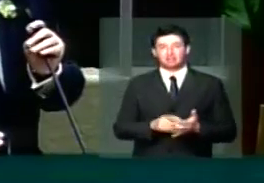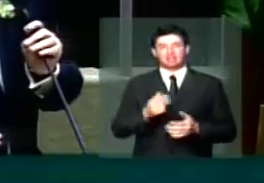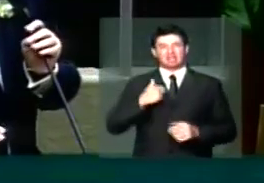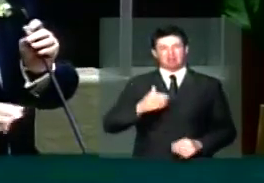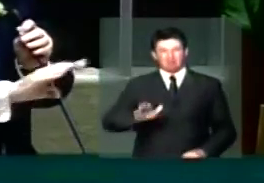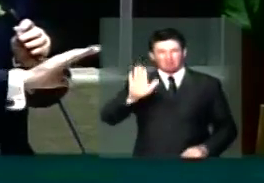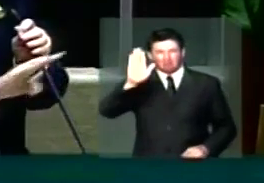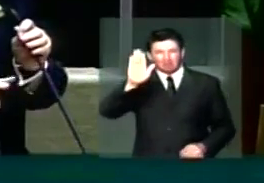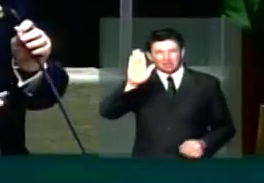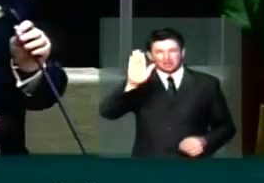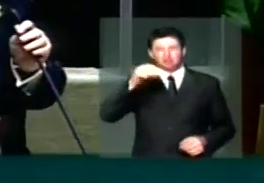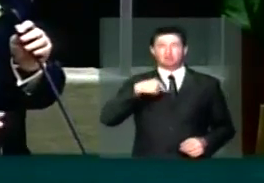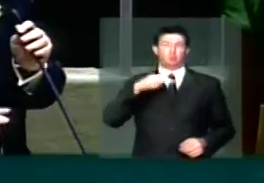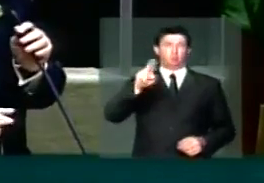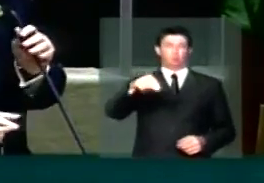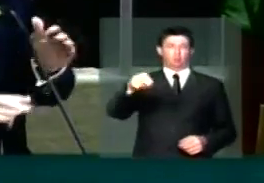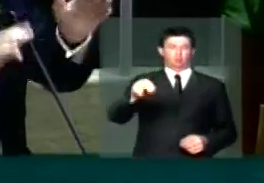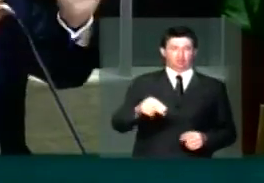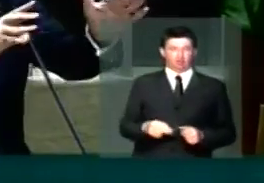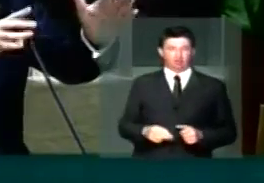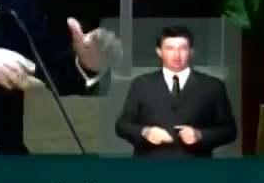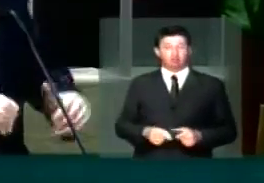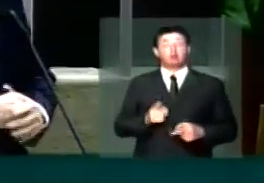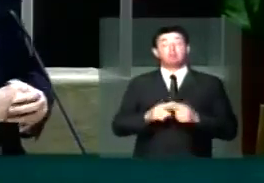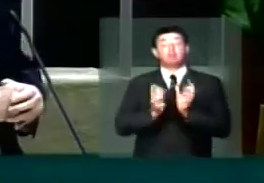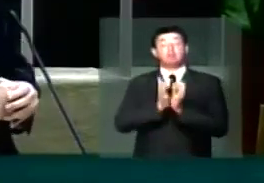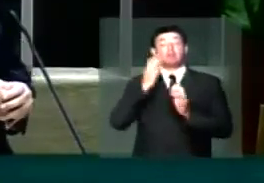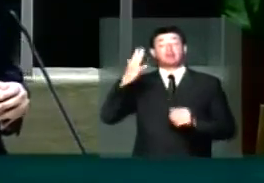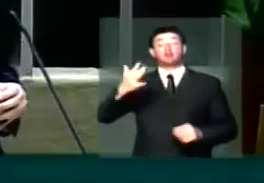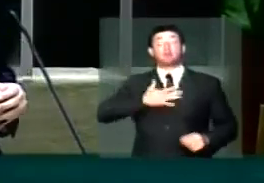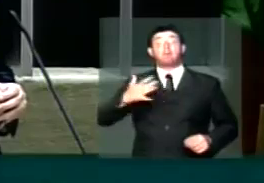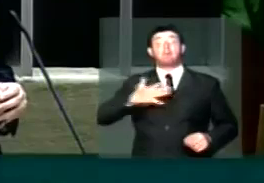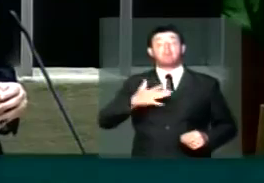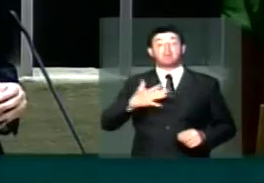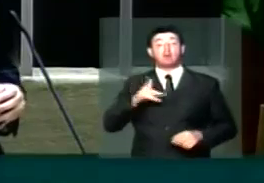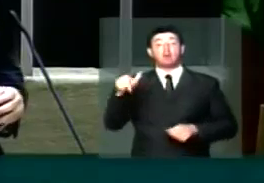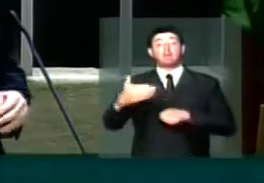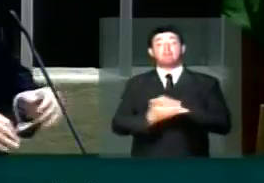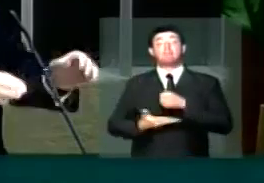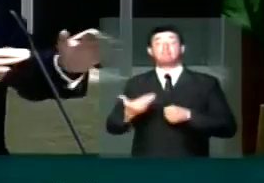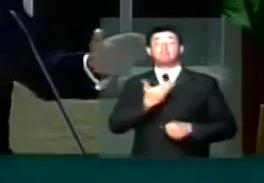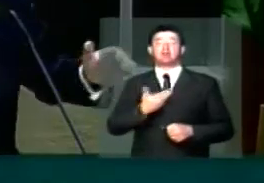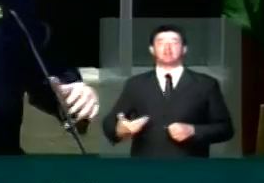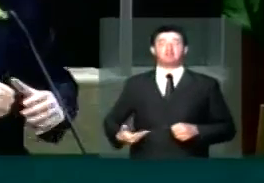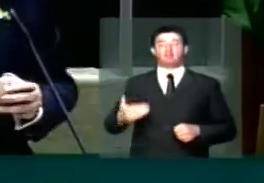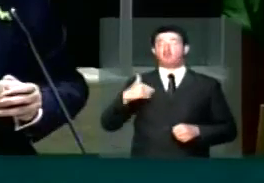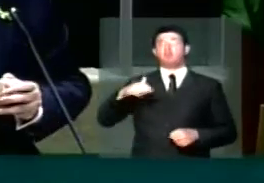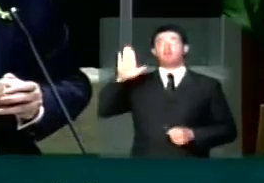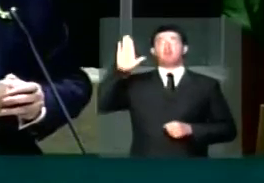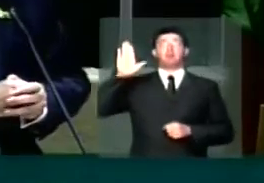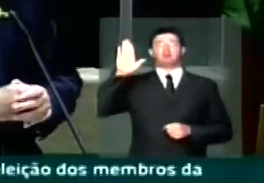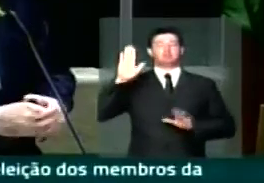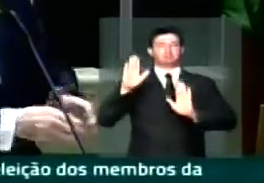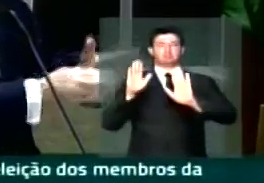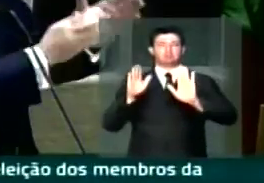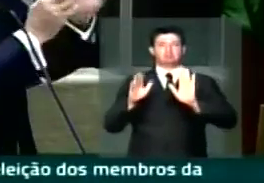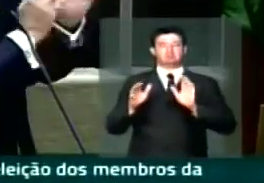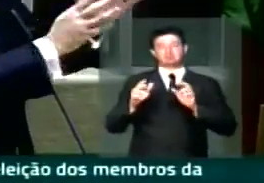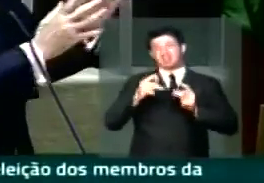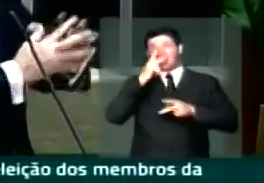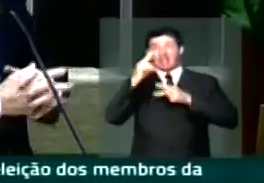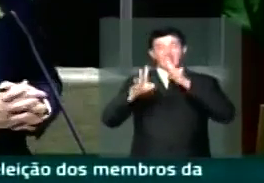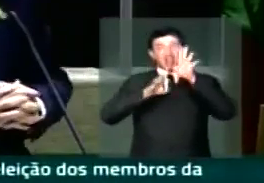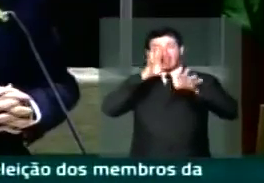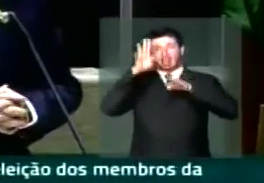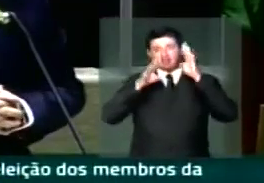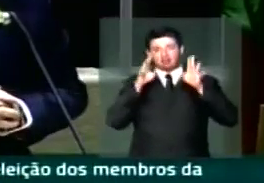nunca prometi e não vou prometer, porque o meu partido faz parte da base do governo. Não há possibilidade de acharem